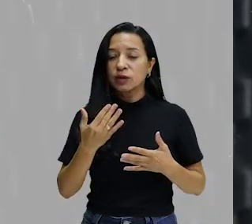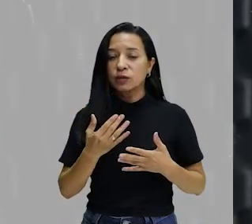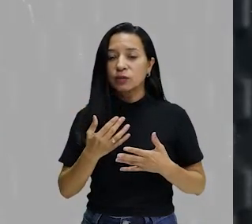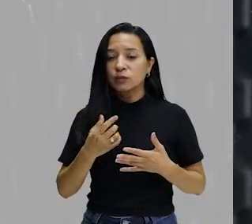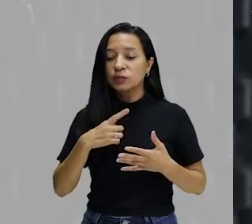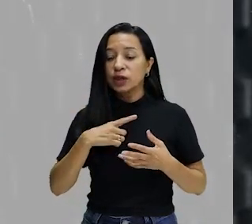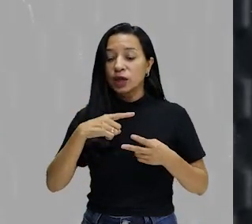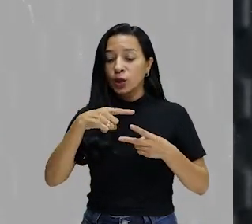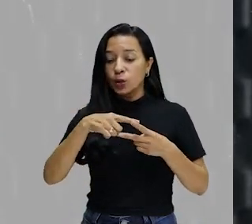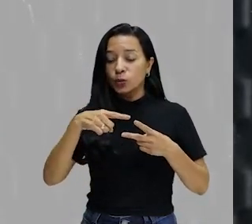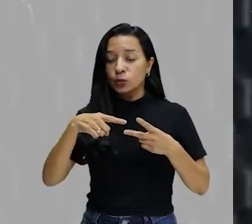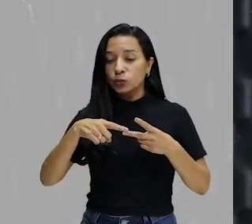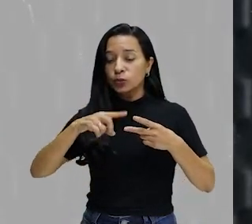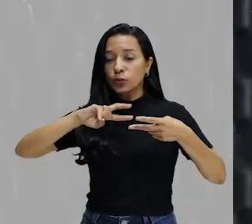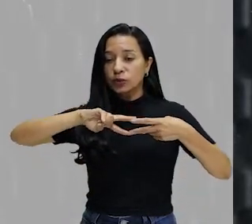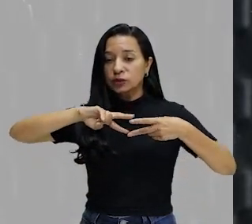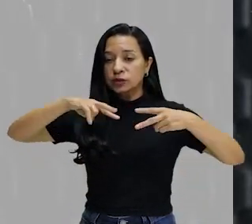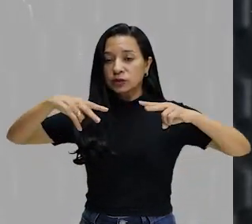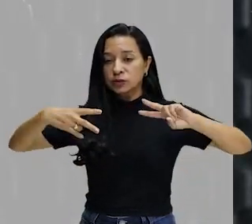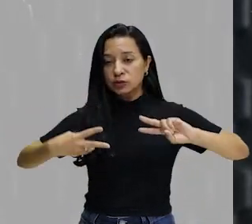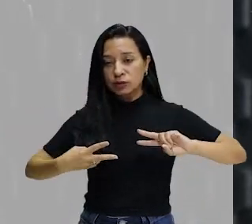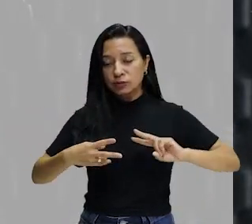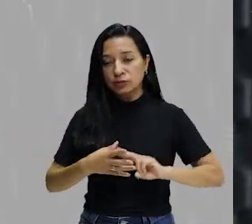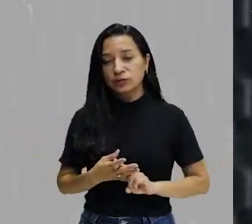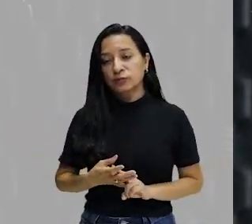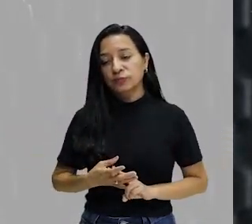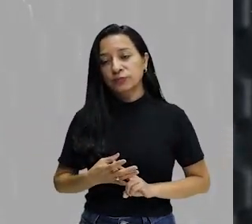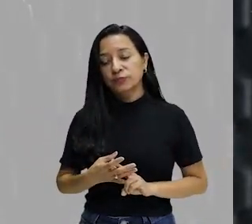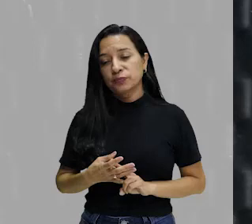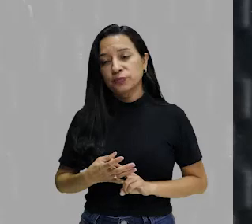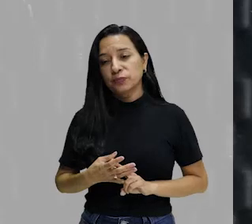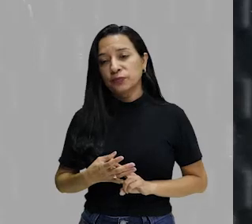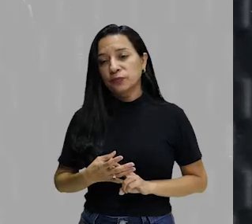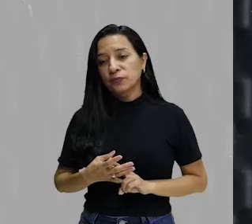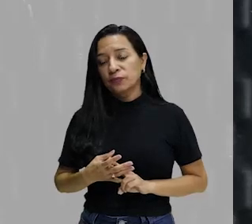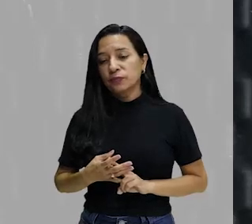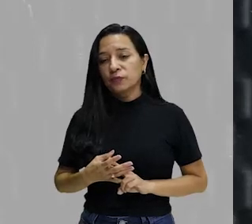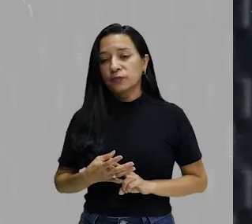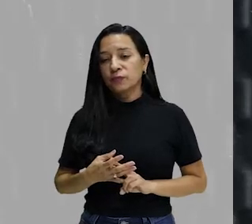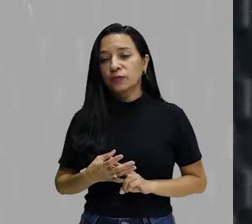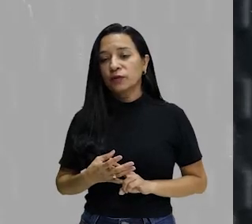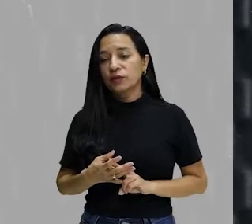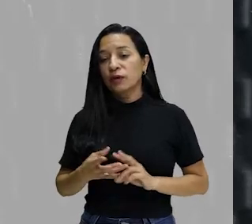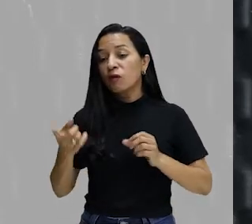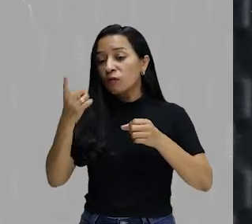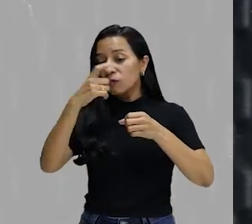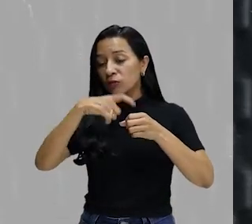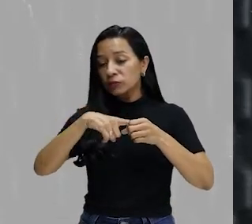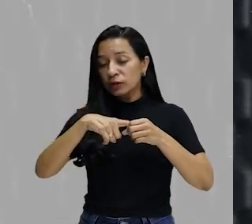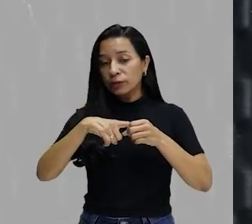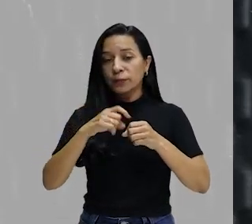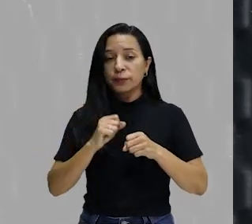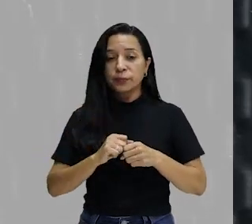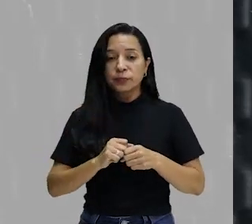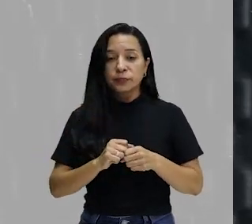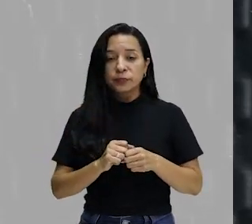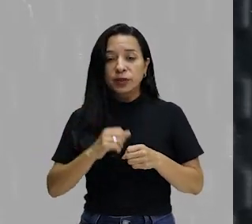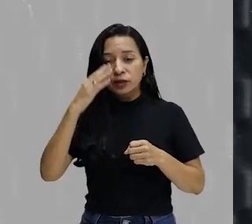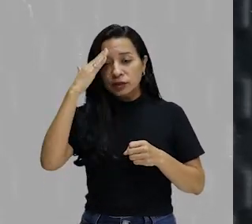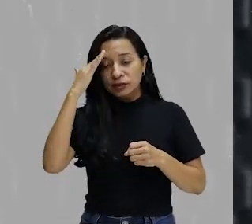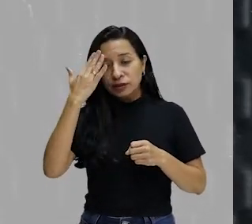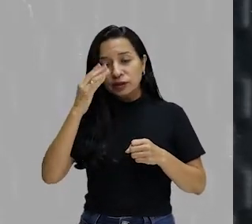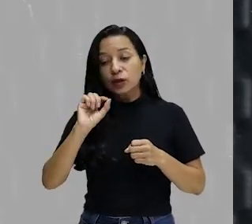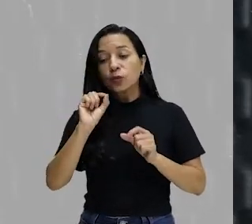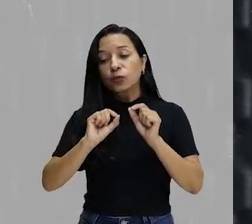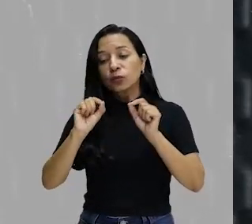2 genes com segregação independente. Eu vou voltar aqui para o slide anterior para vocês entenderem o que eu